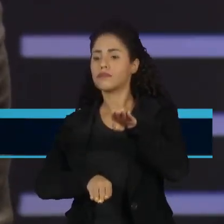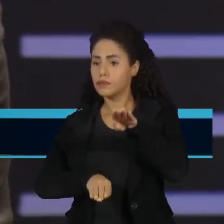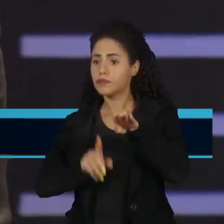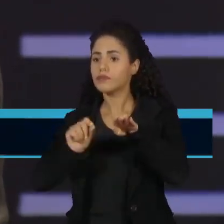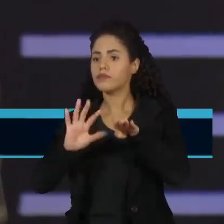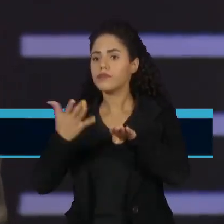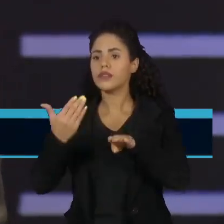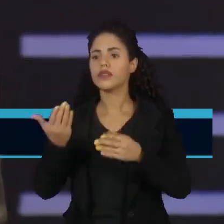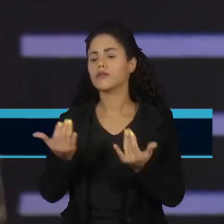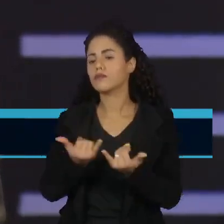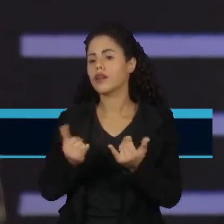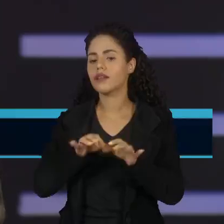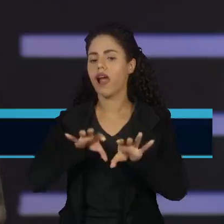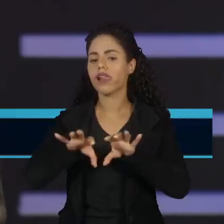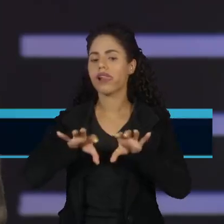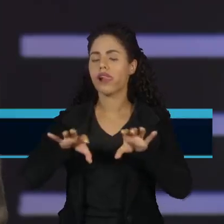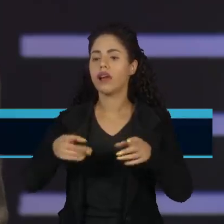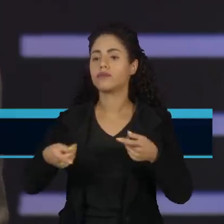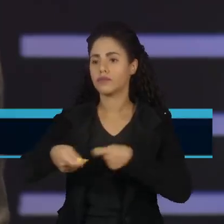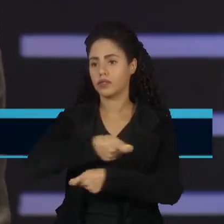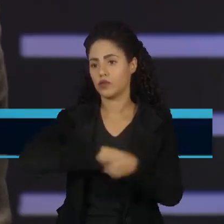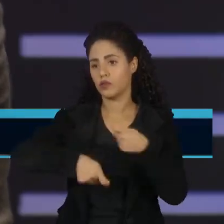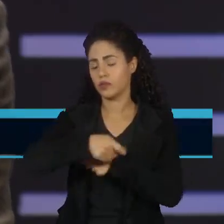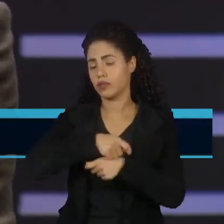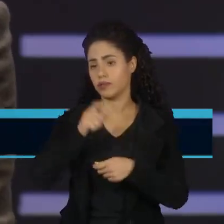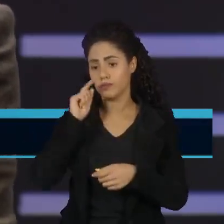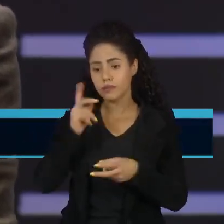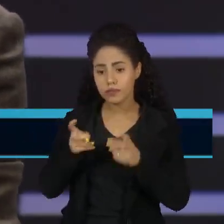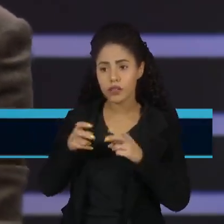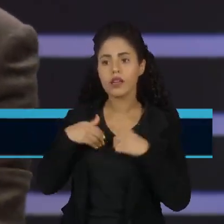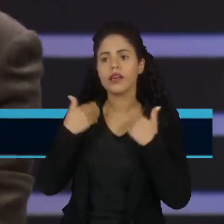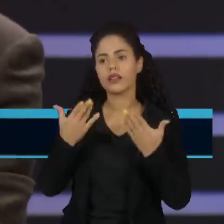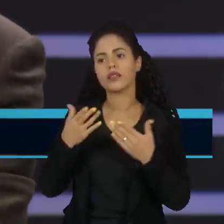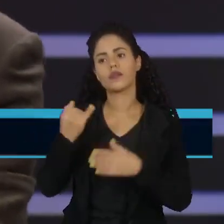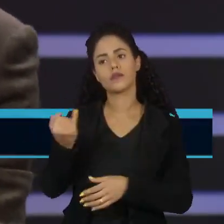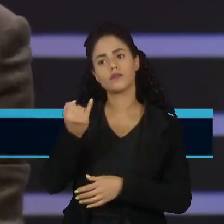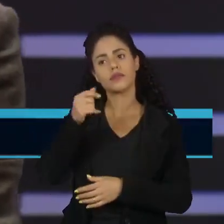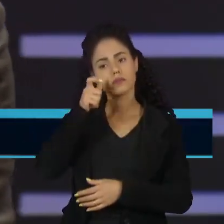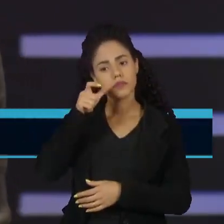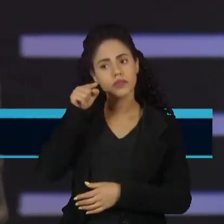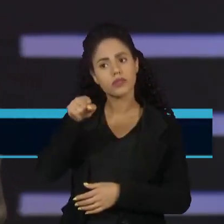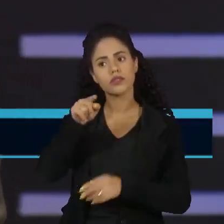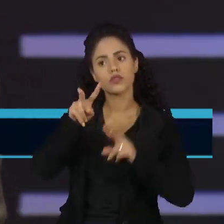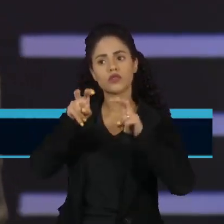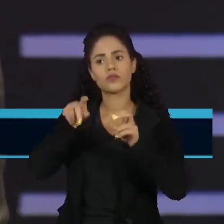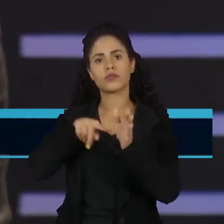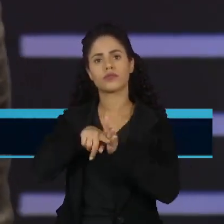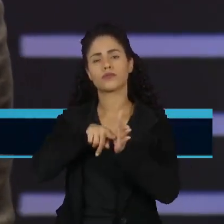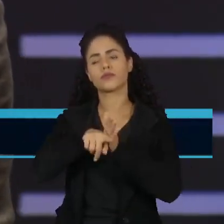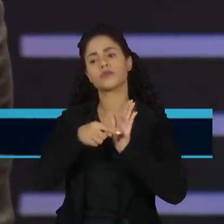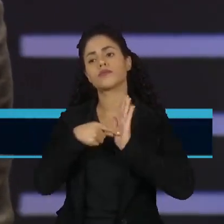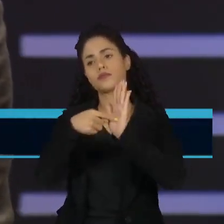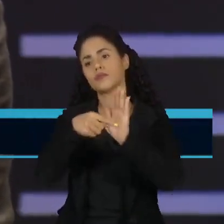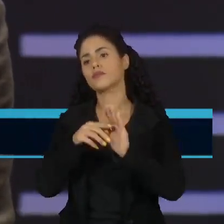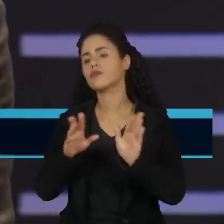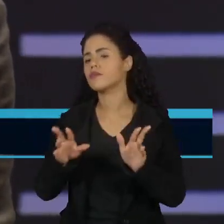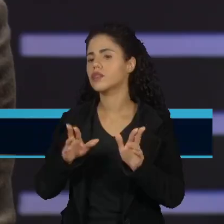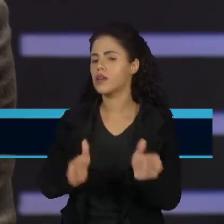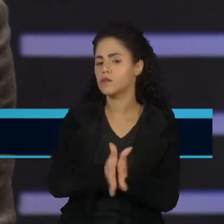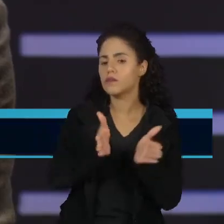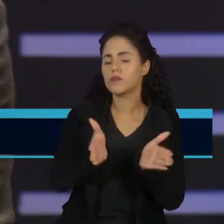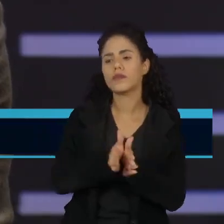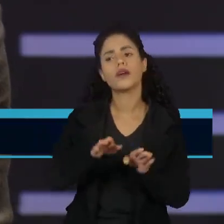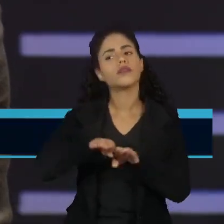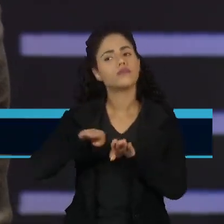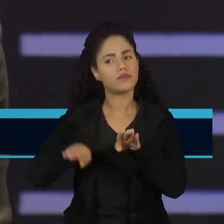um incentivo negativo no processo econômico. Então, é um dos pontos interessantes que saíram nessa pesquisa e que não tem a ver com pobreza, mas tem a